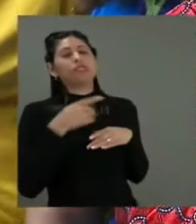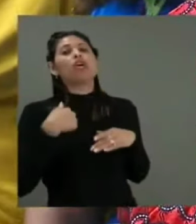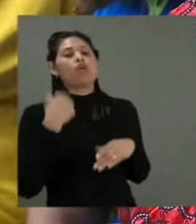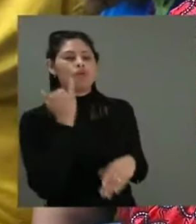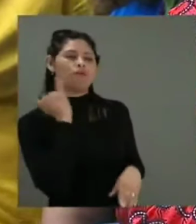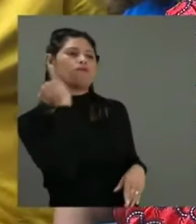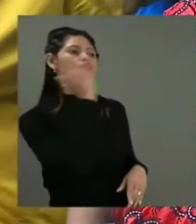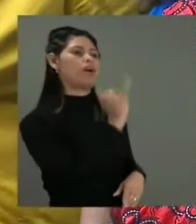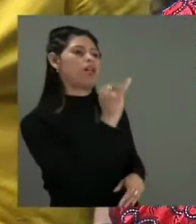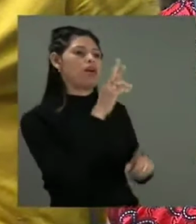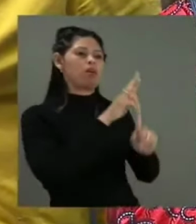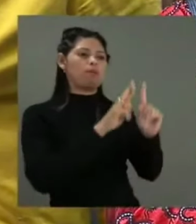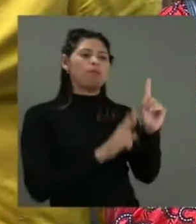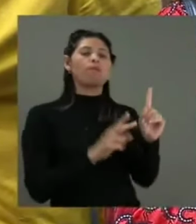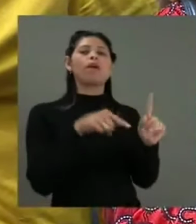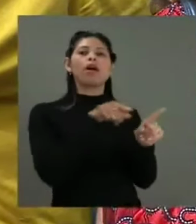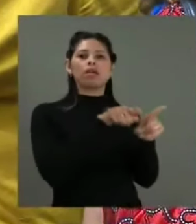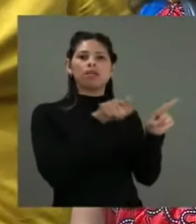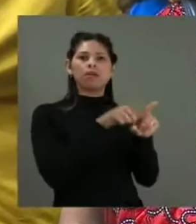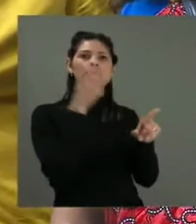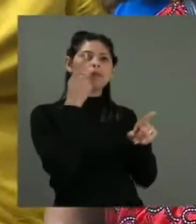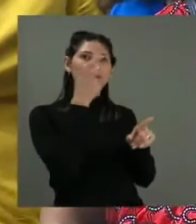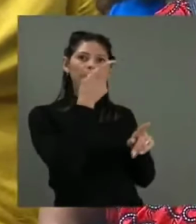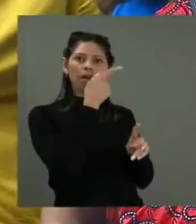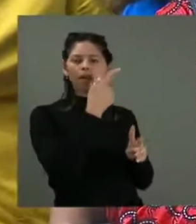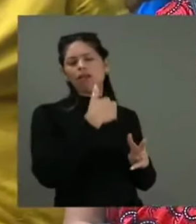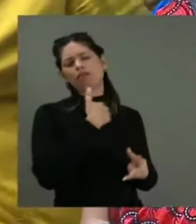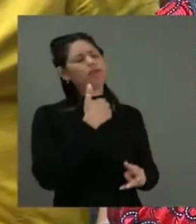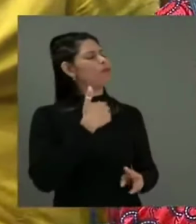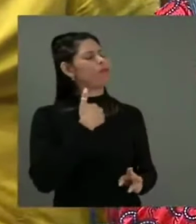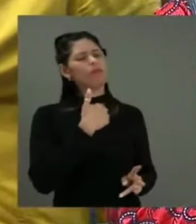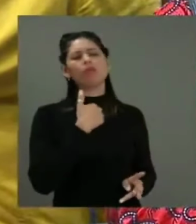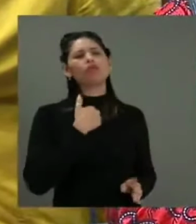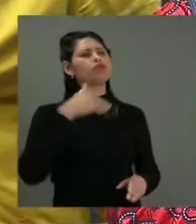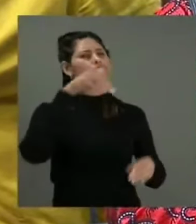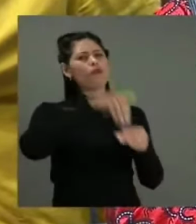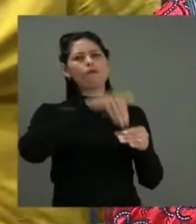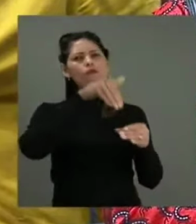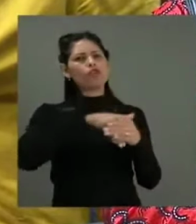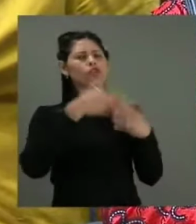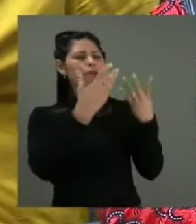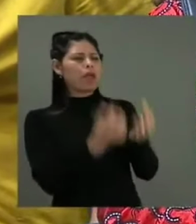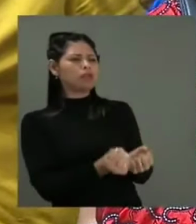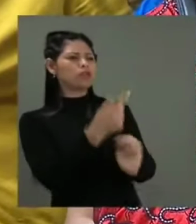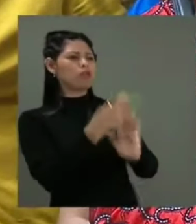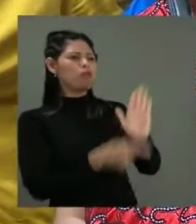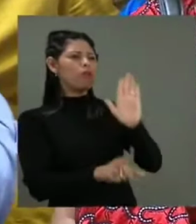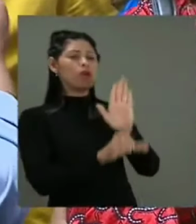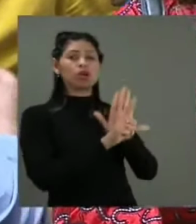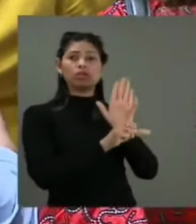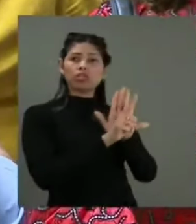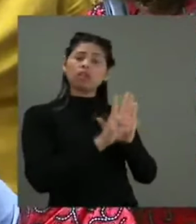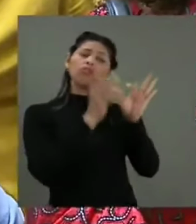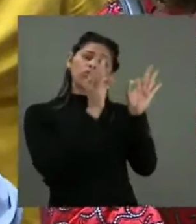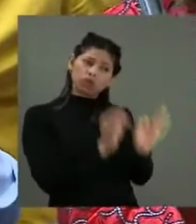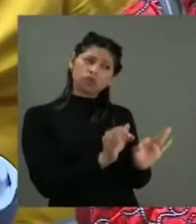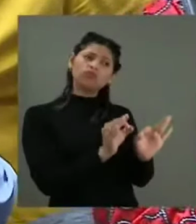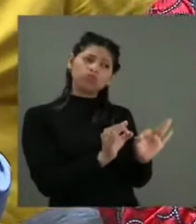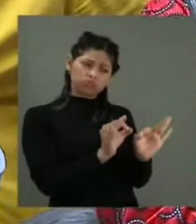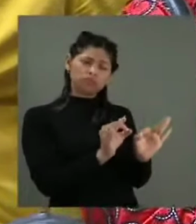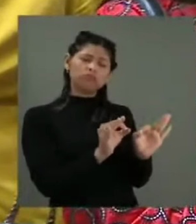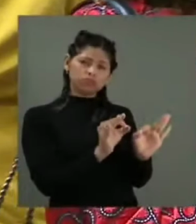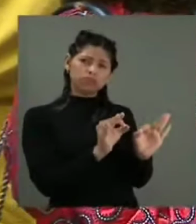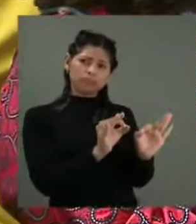tinha apresentado, para retirar a emenda para a gente conversar. Mas não posso jamais votar a favor de um projeto que é